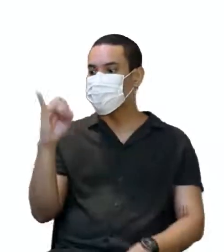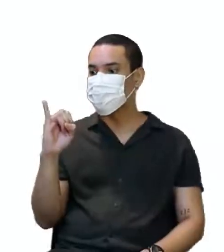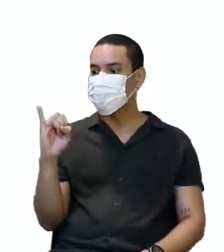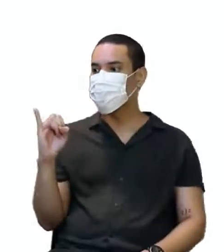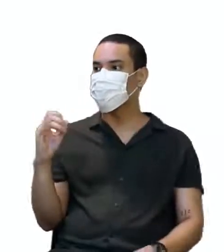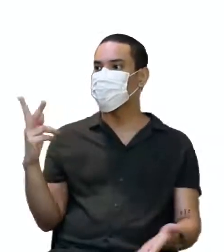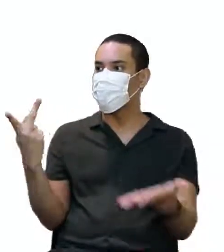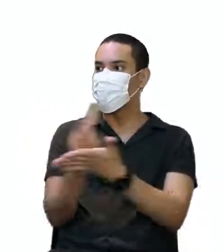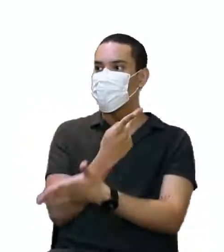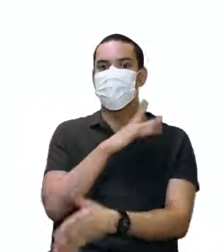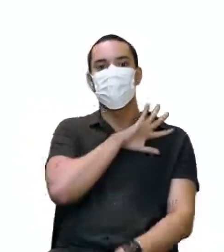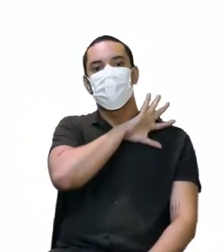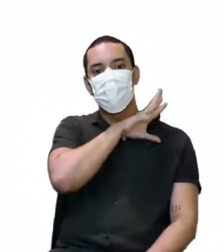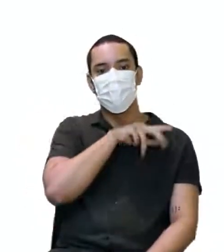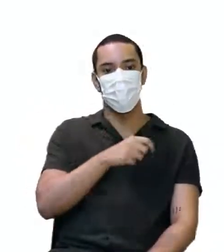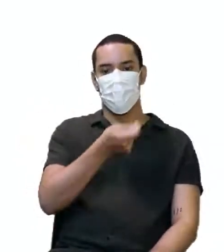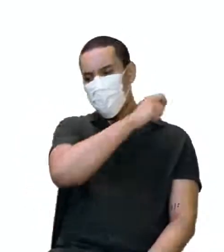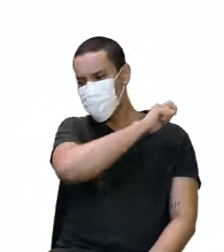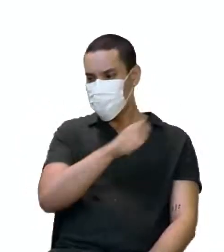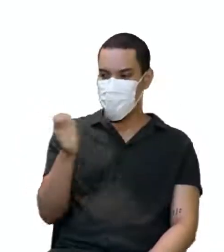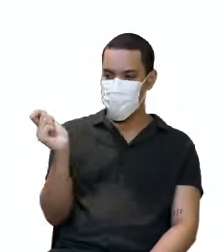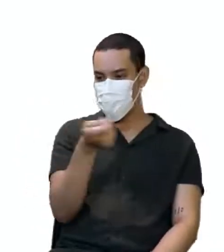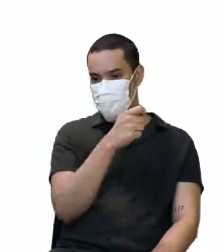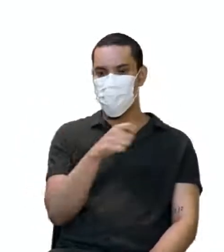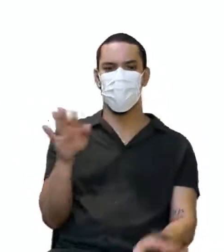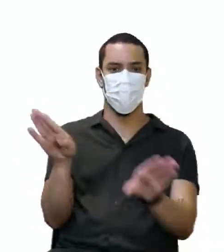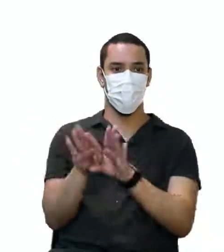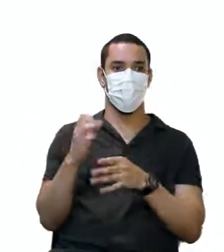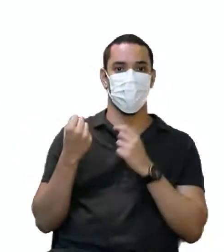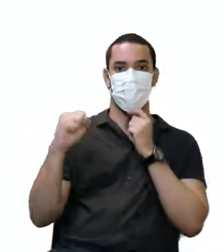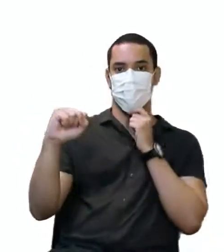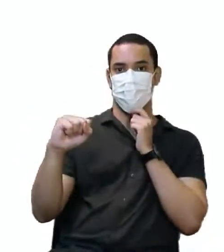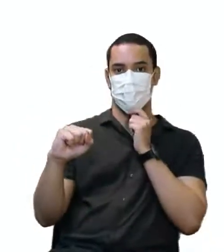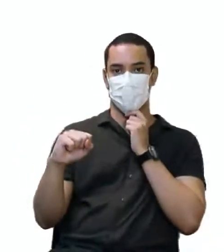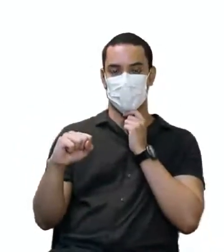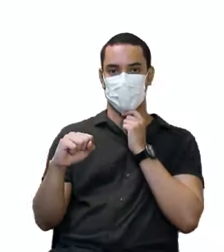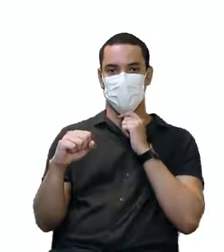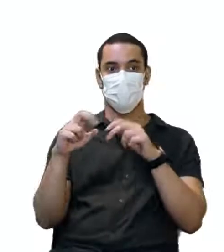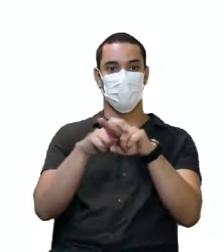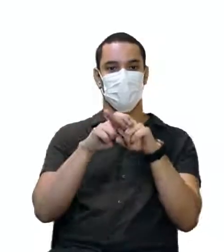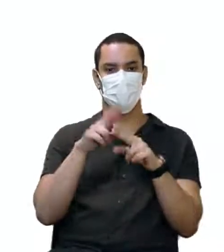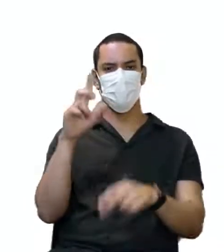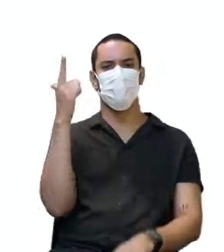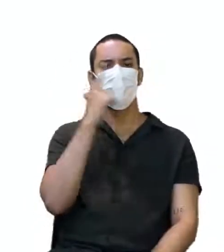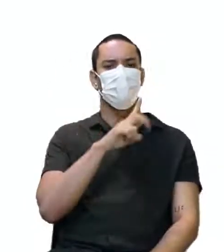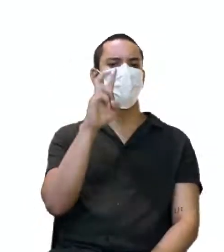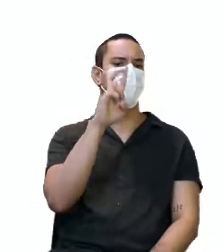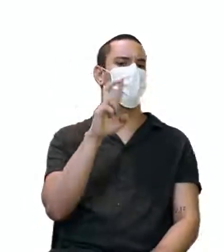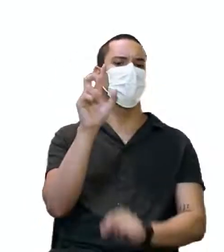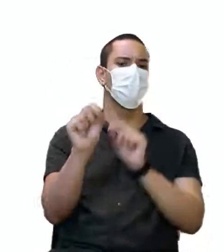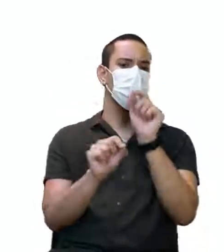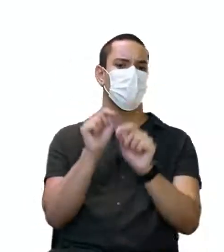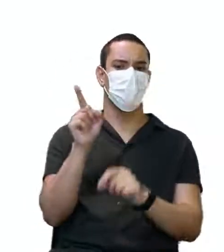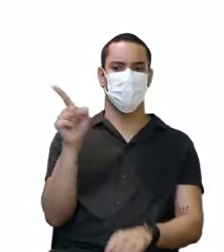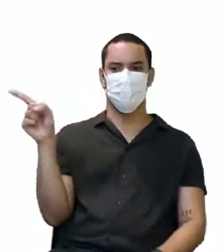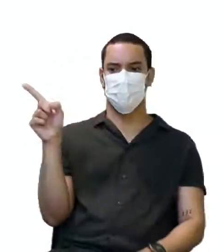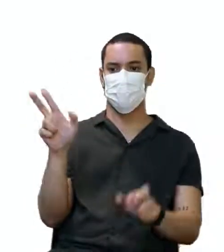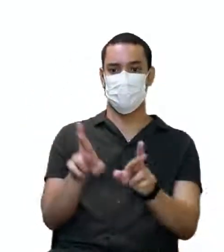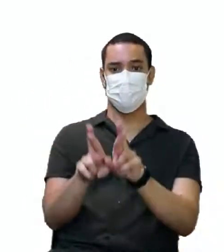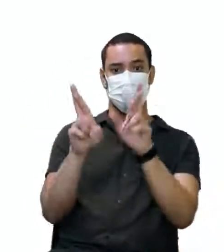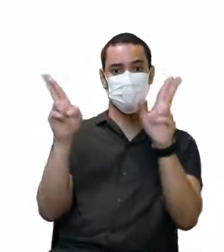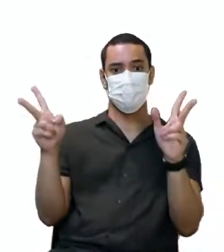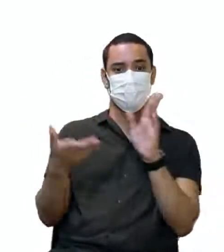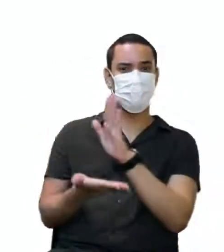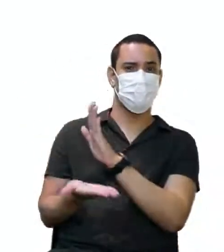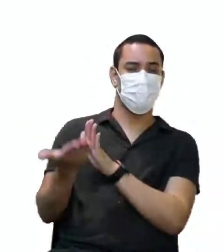já tinha um instrumento ali para se defender, tá bom? E aí que você consegue observar aqui no Australopithecus, diferente dos